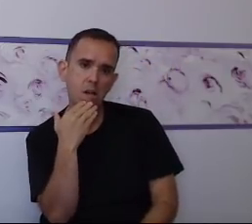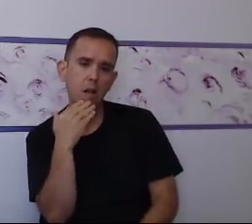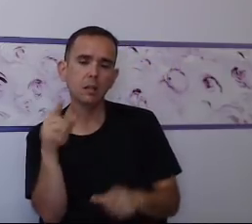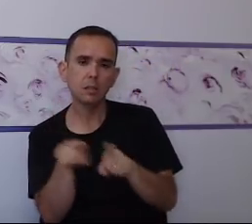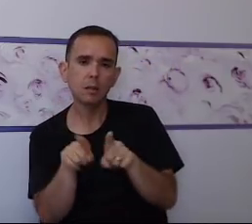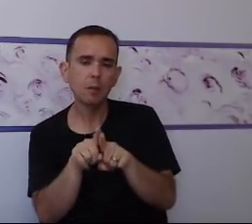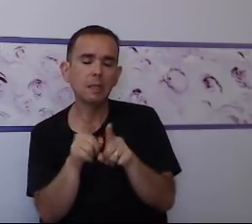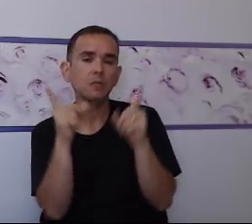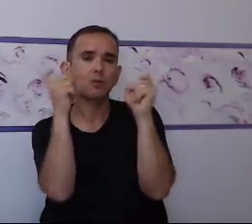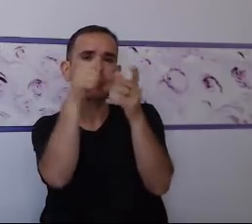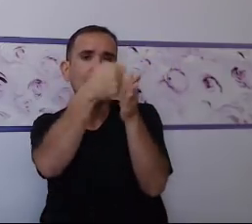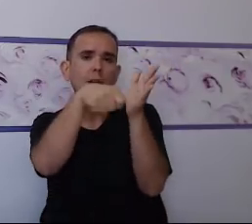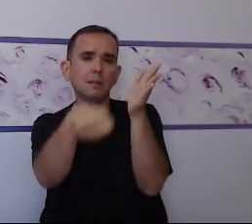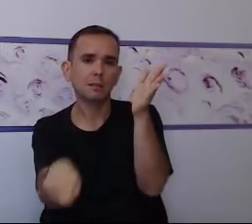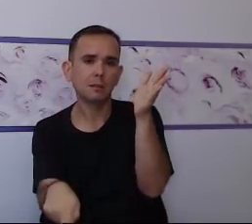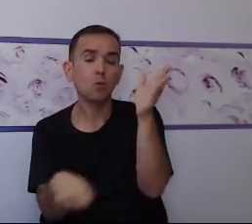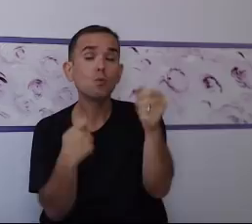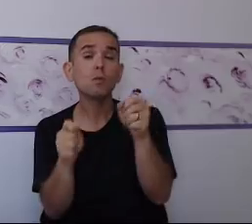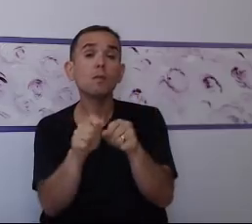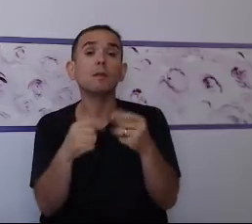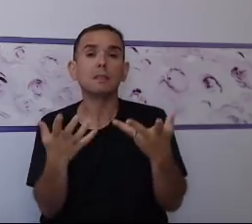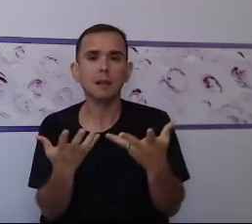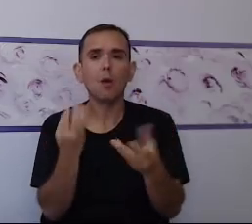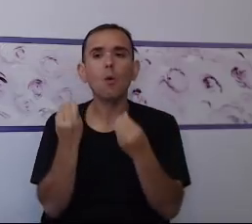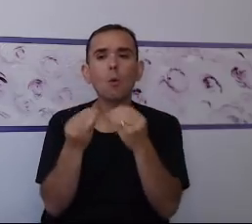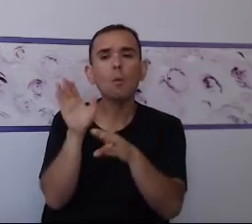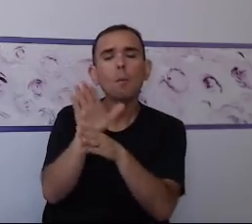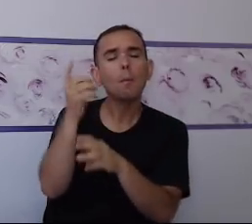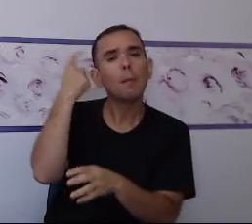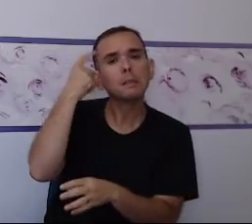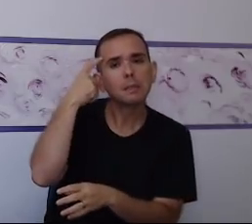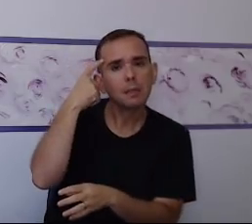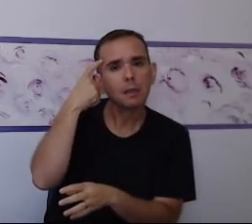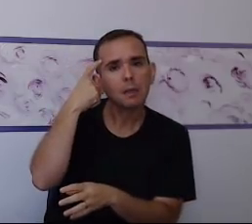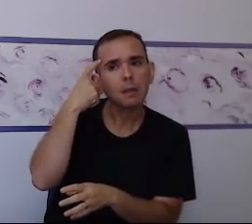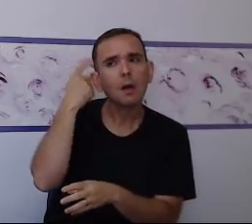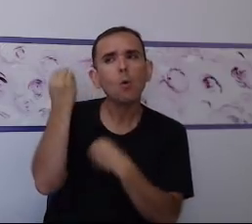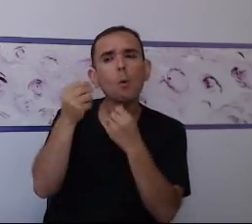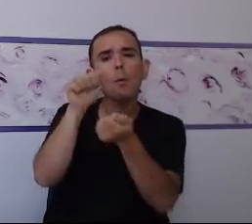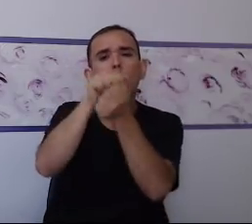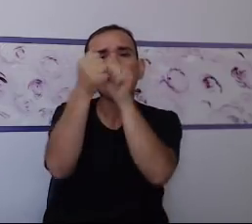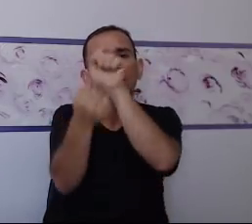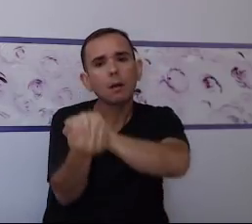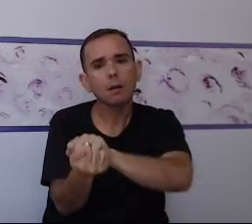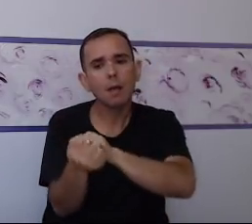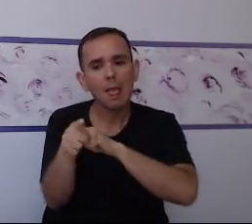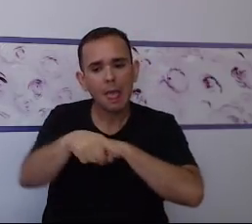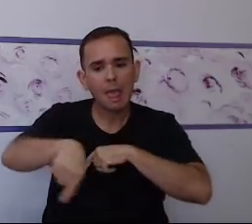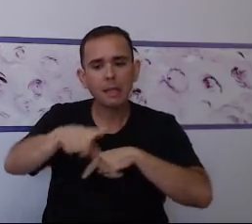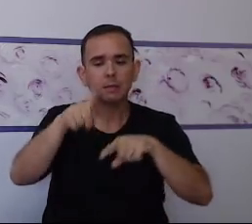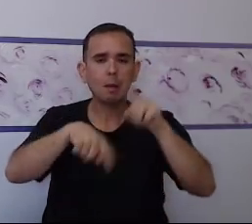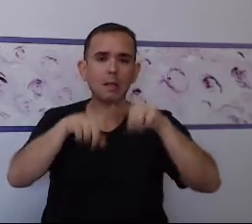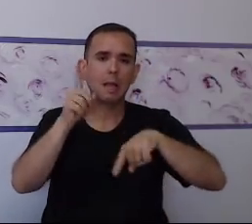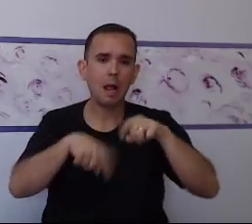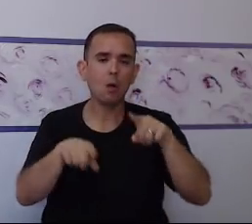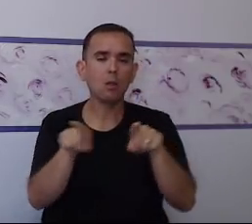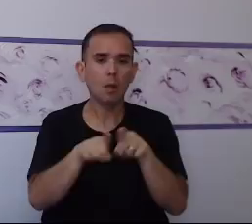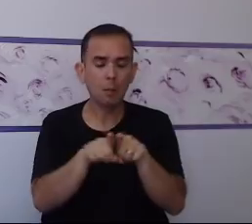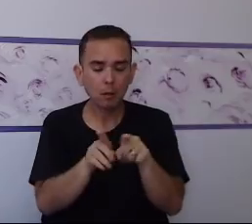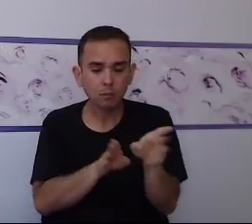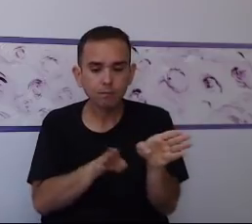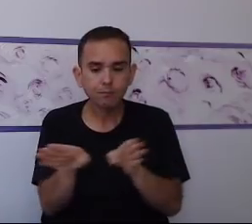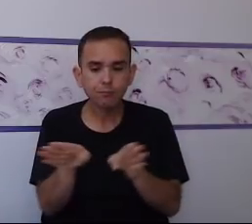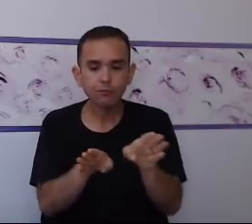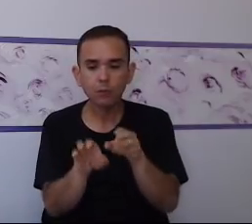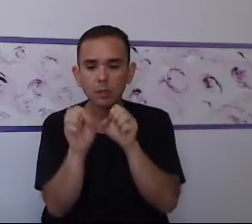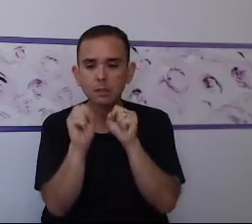também a escrita. Então, o que a gente vai fazer? Como que a gente vai pensar? Como que a gente vai adequar esses materiais e mediar o processo